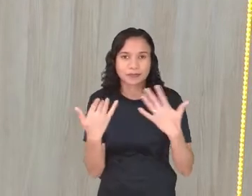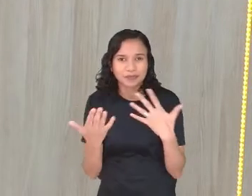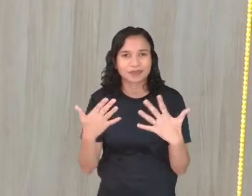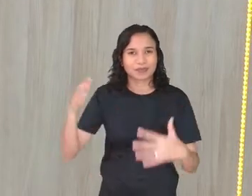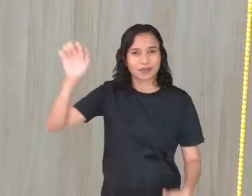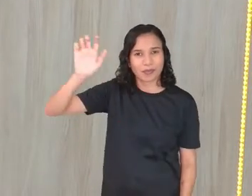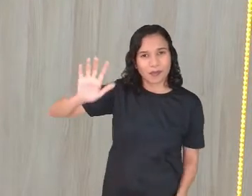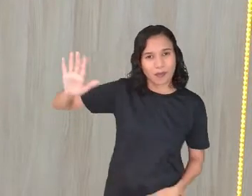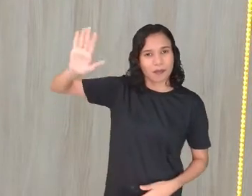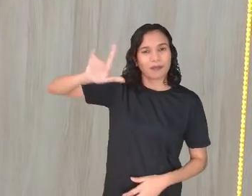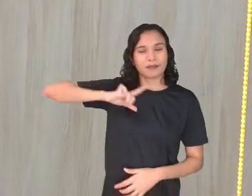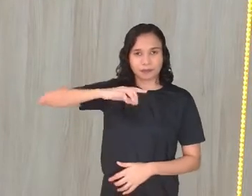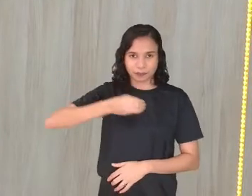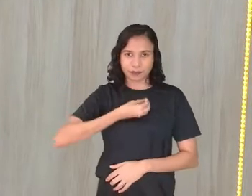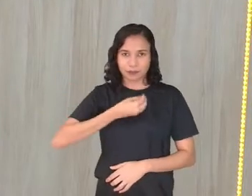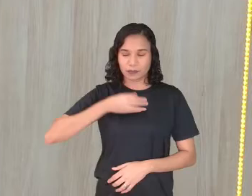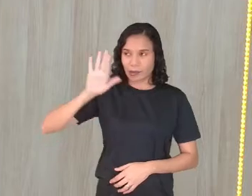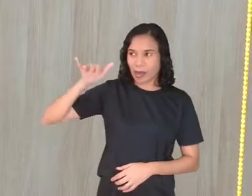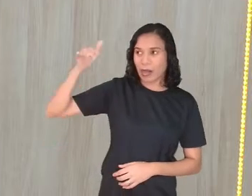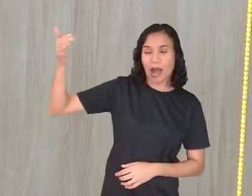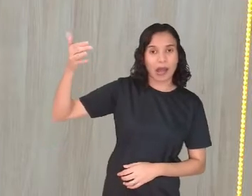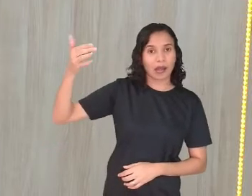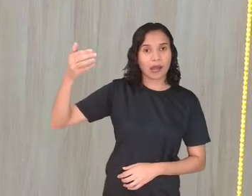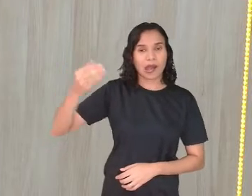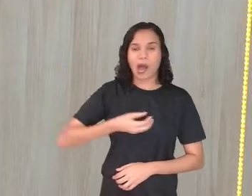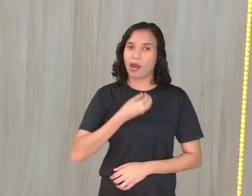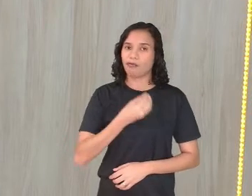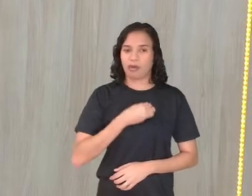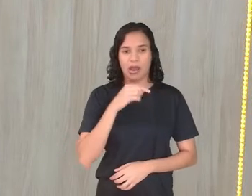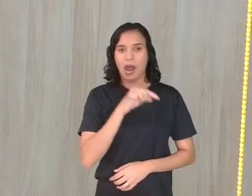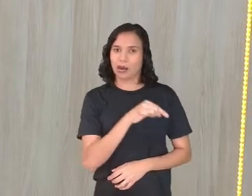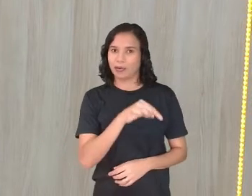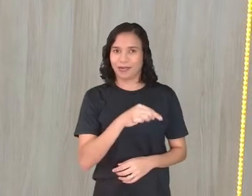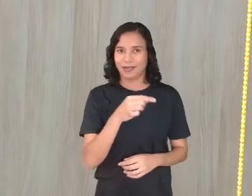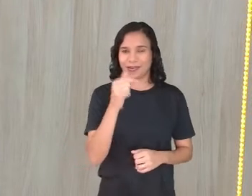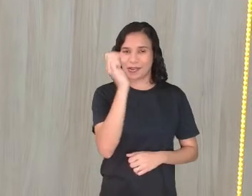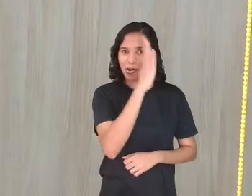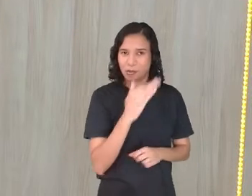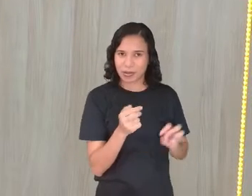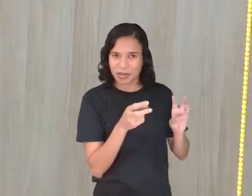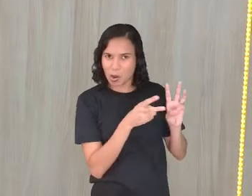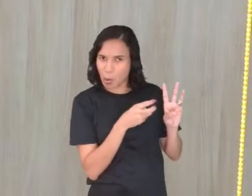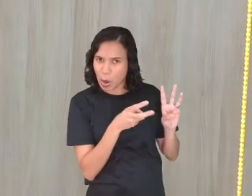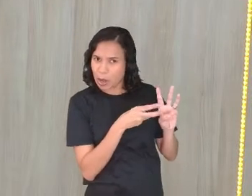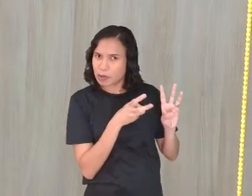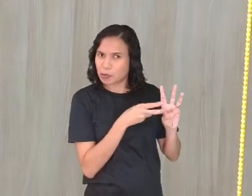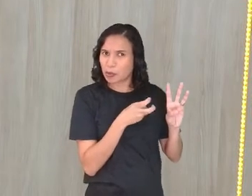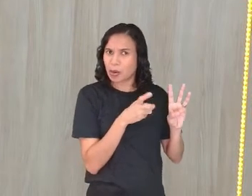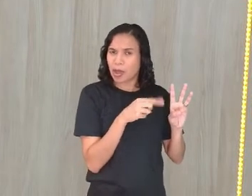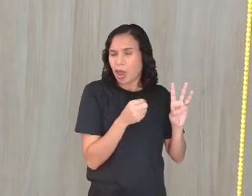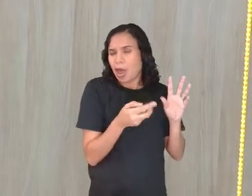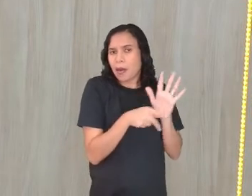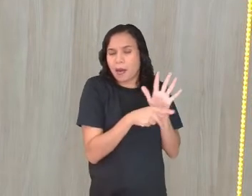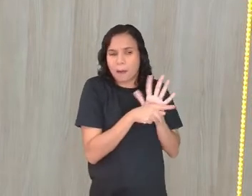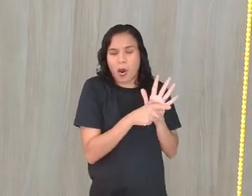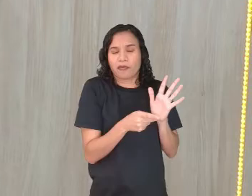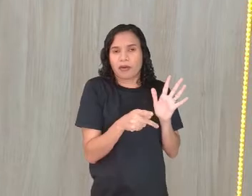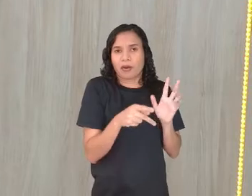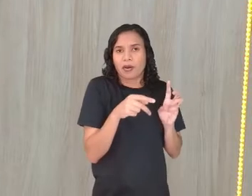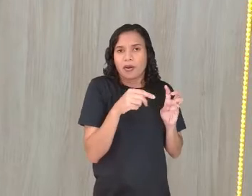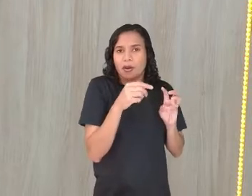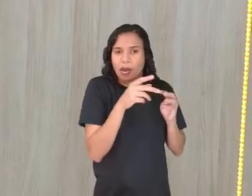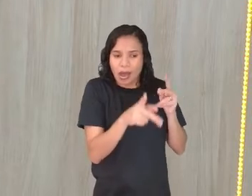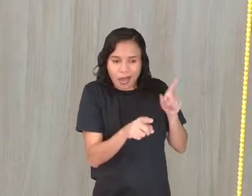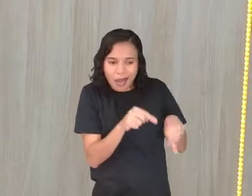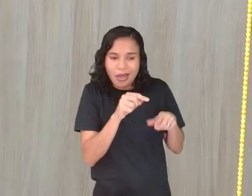os europeus tinham na Europa. Né? A vida deles era muito mais, indígenas, desses povos originários, melhor dizendo,